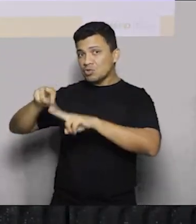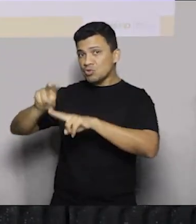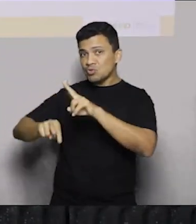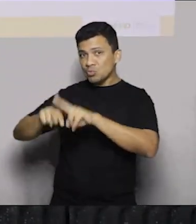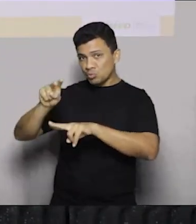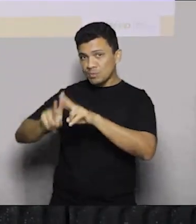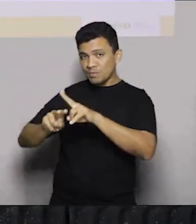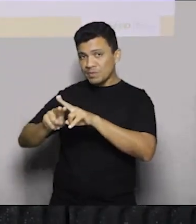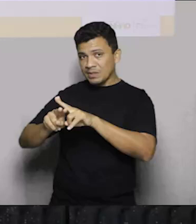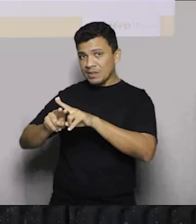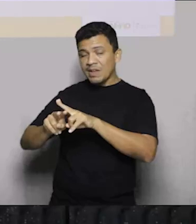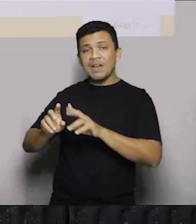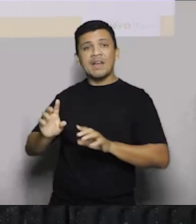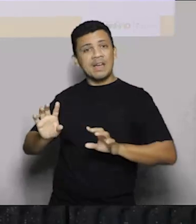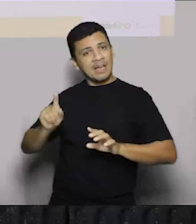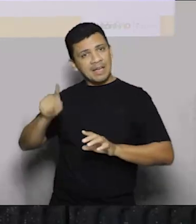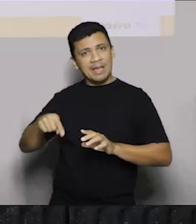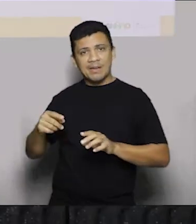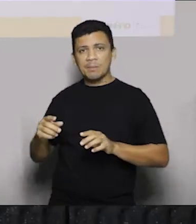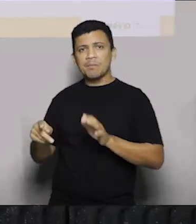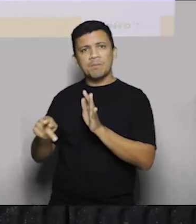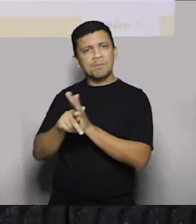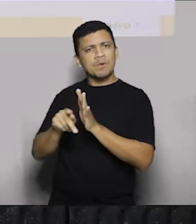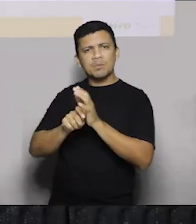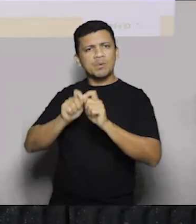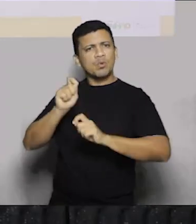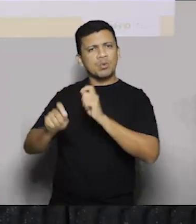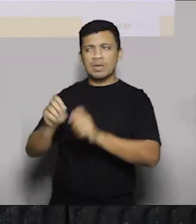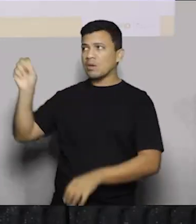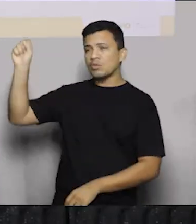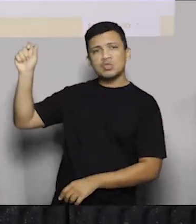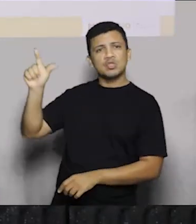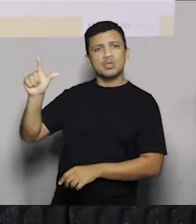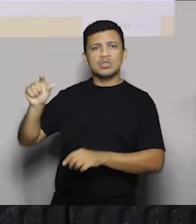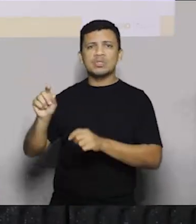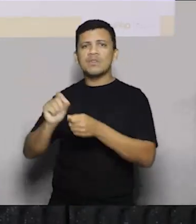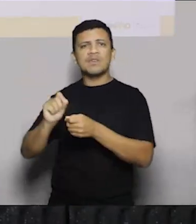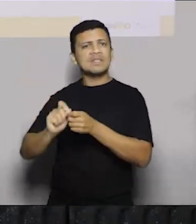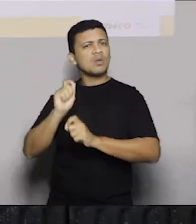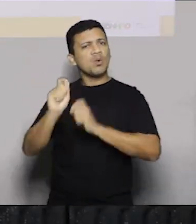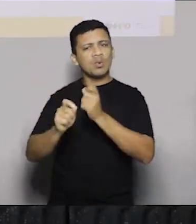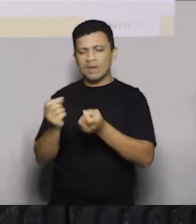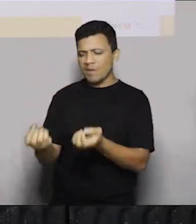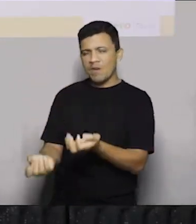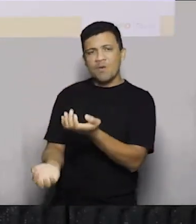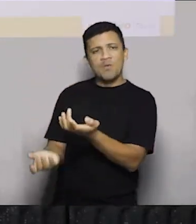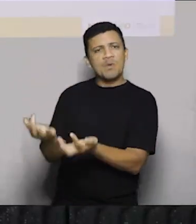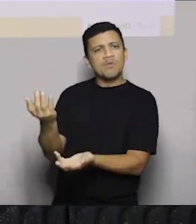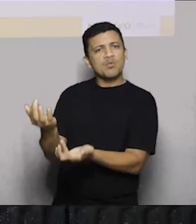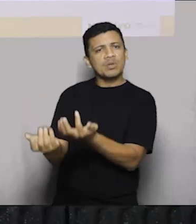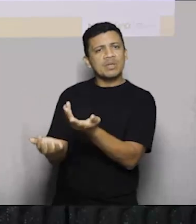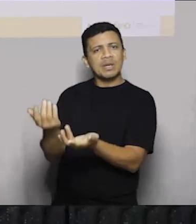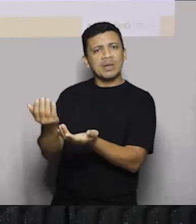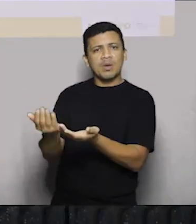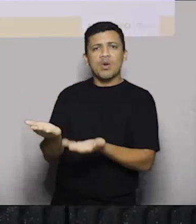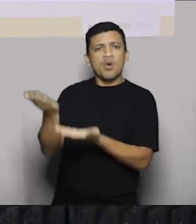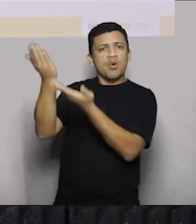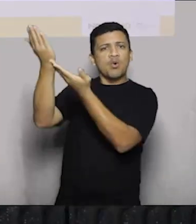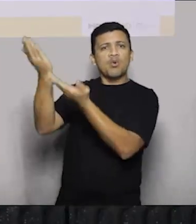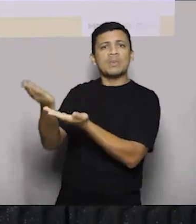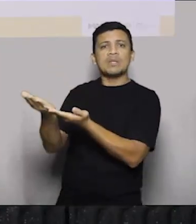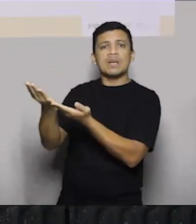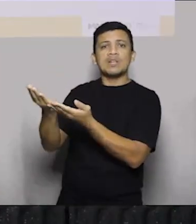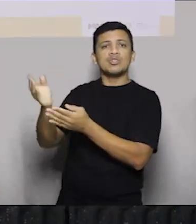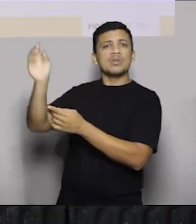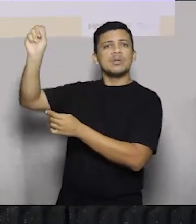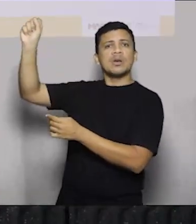do solstício de verão. O que se fazia nessa festa? Se acendia fogueiras em homenagem ao Deus Sol, ao começo